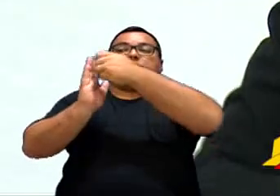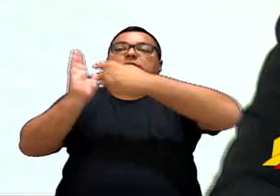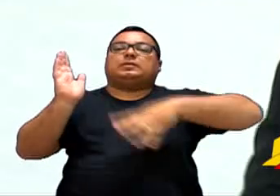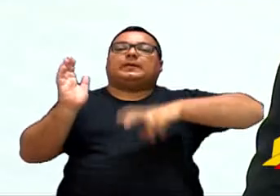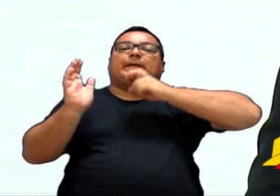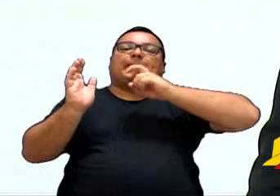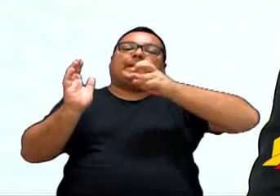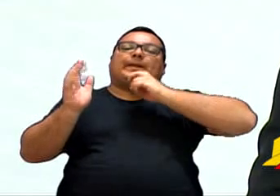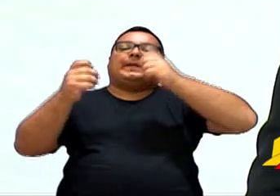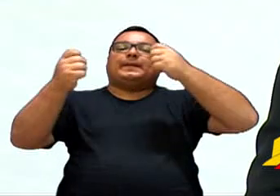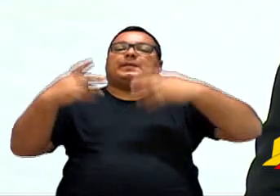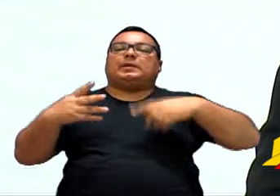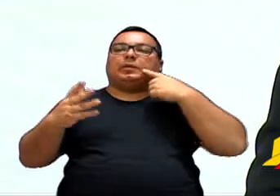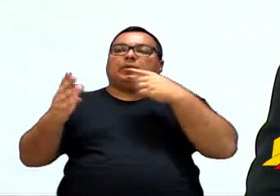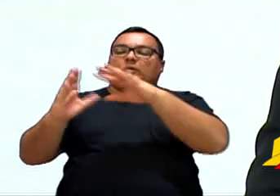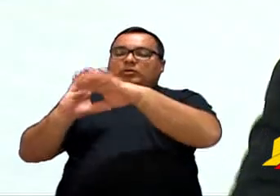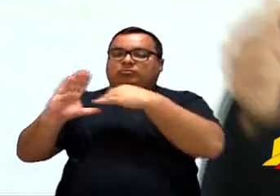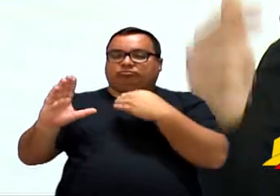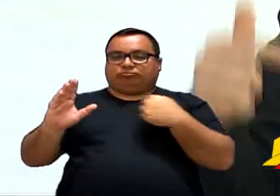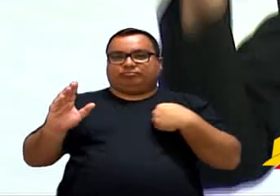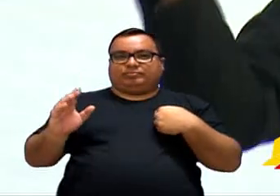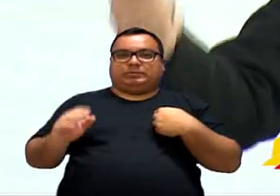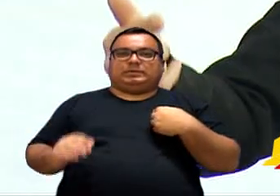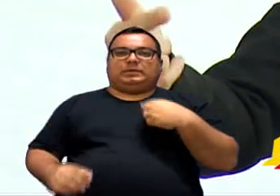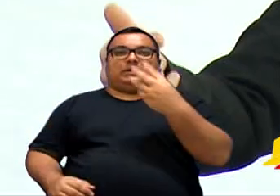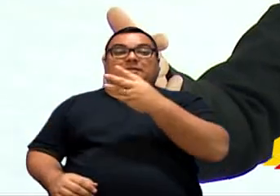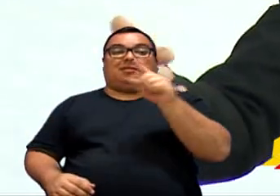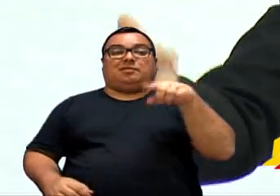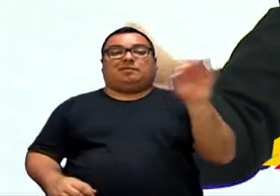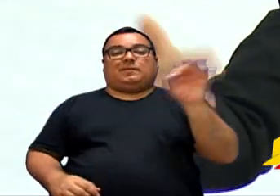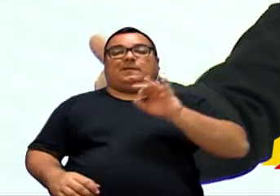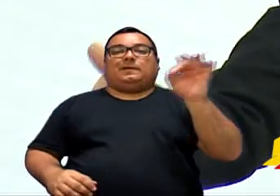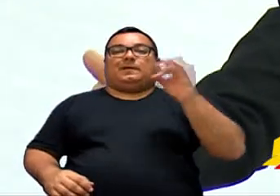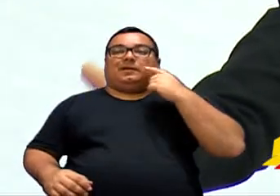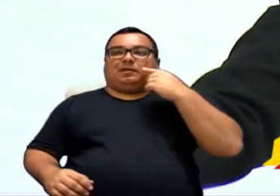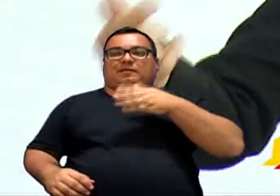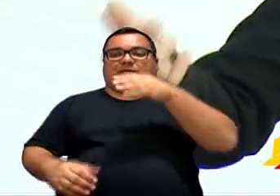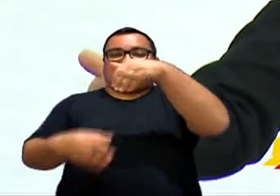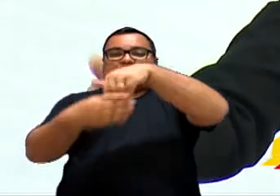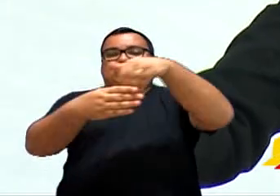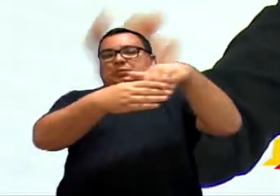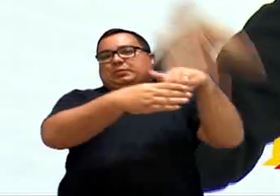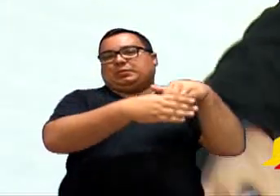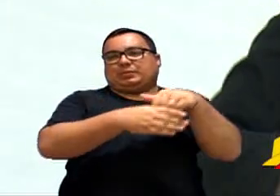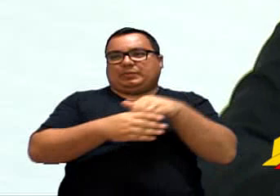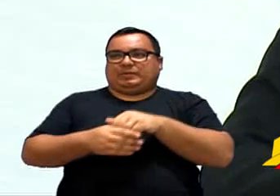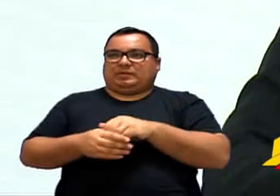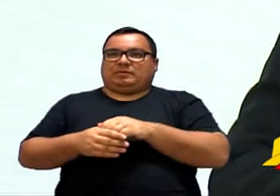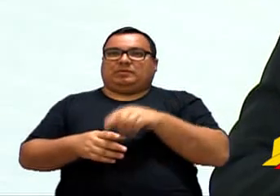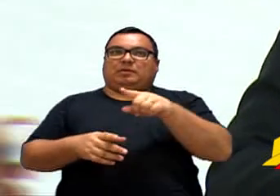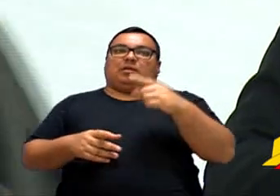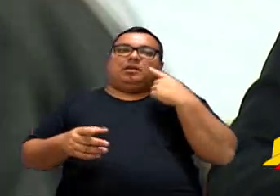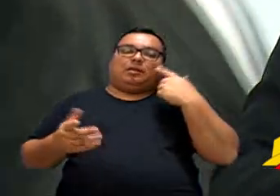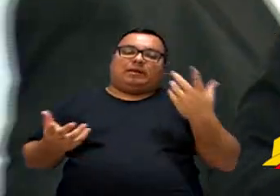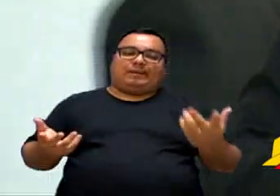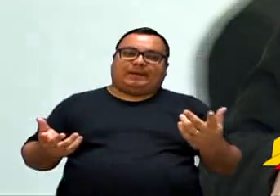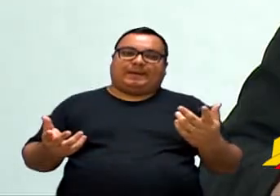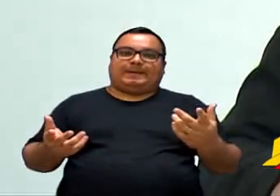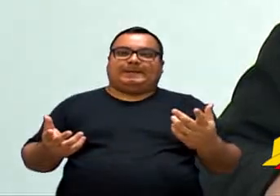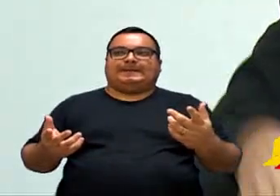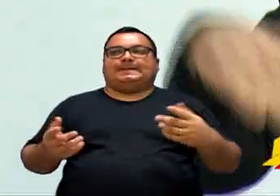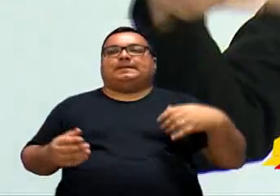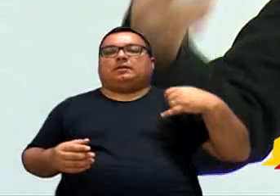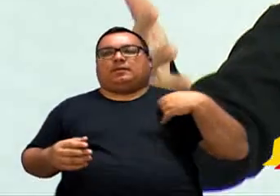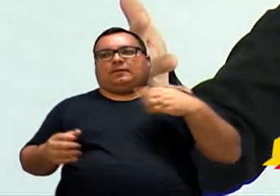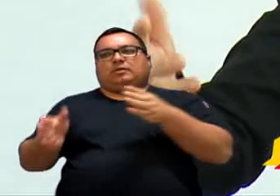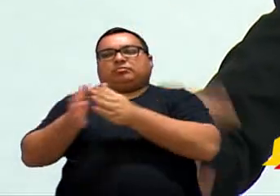temos 53% de mulheres que têm direito aí a voto. Imagina essas mulheres, isso pegando já que tem a